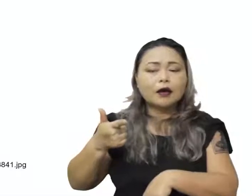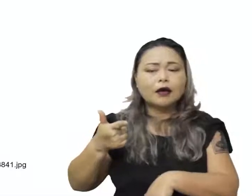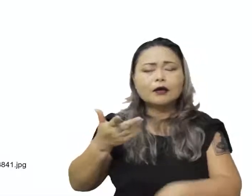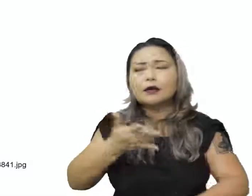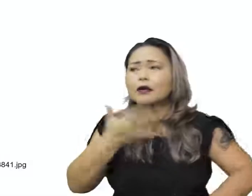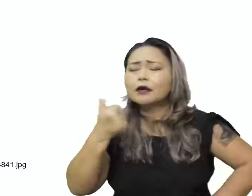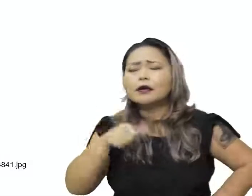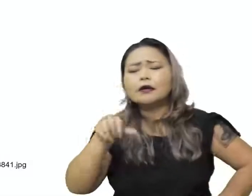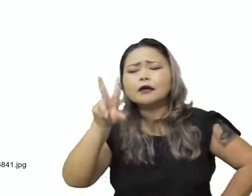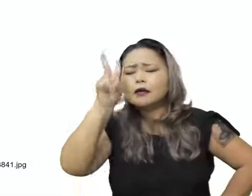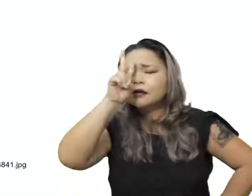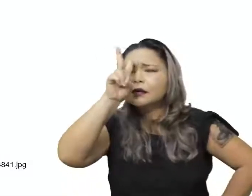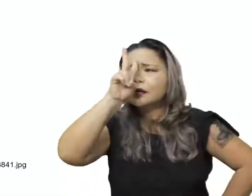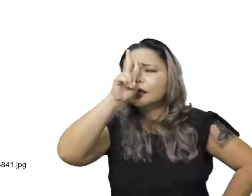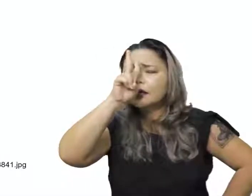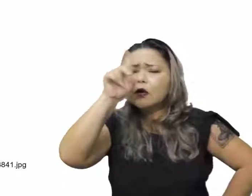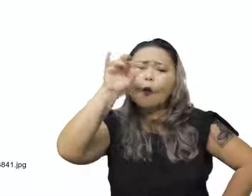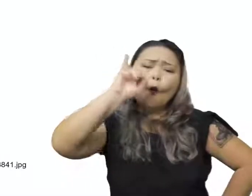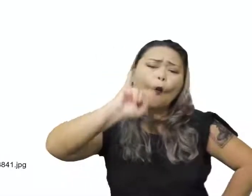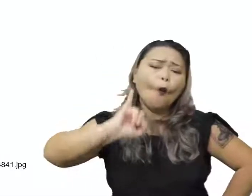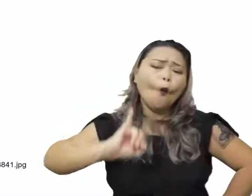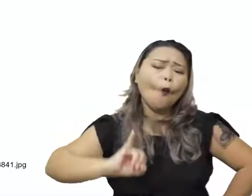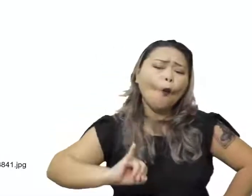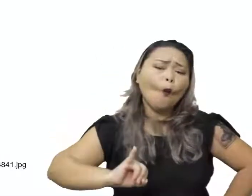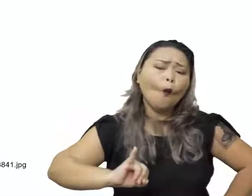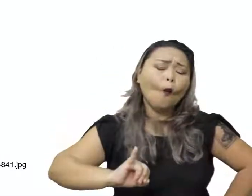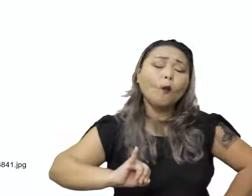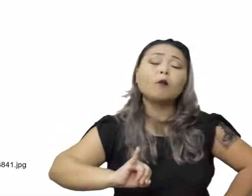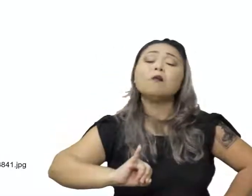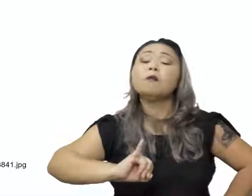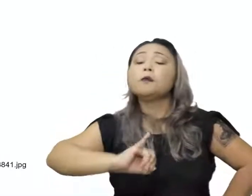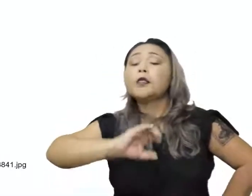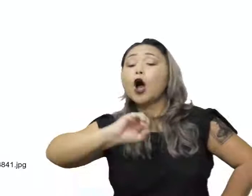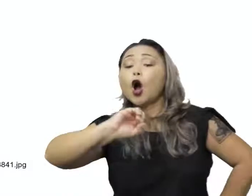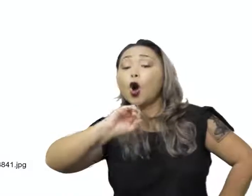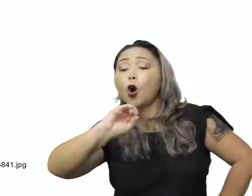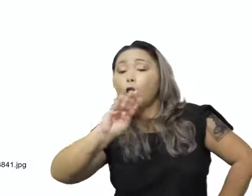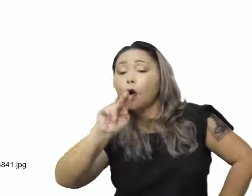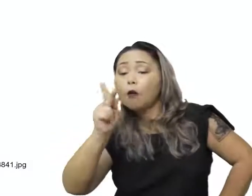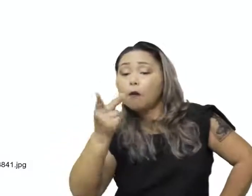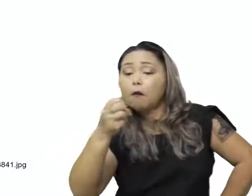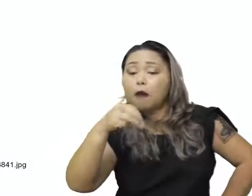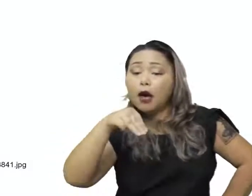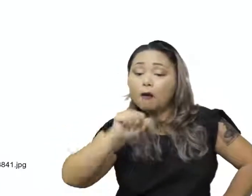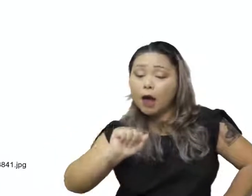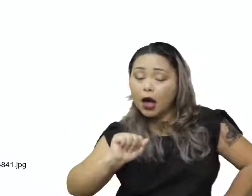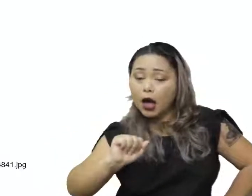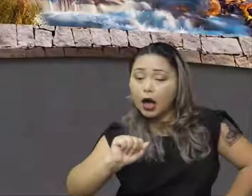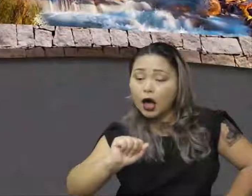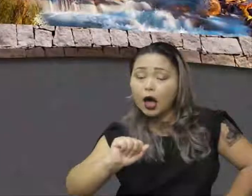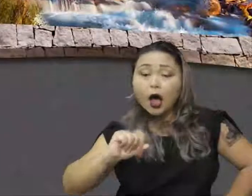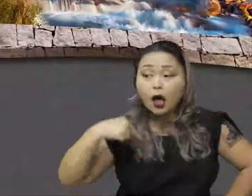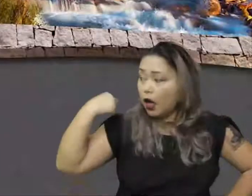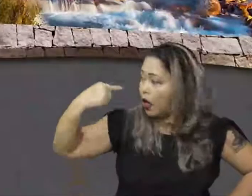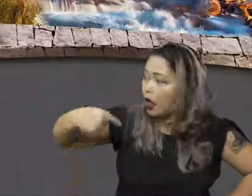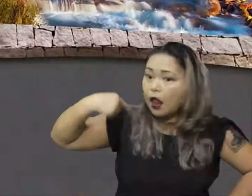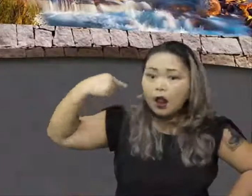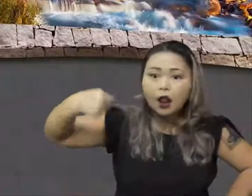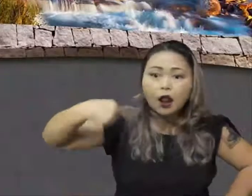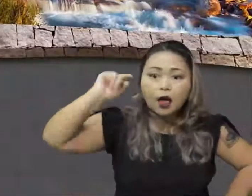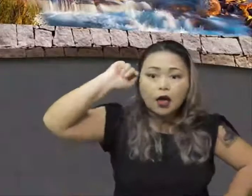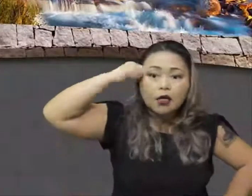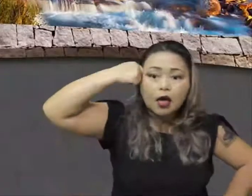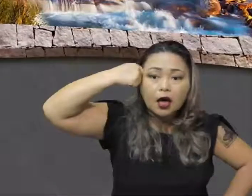Eu tô lembrado, tô ligado, é um cara magrinho, Barack Obama. A genética dele vem lá da África, tá,